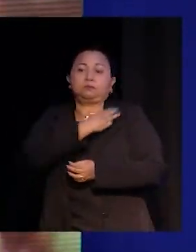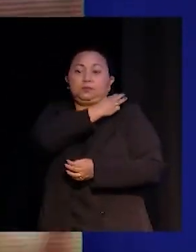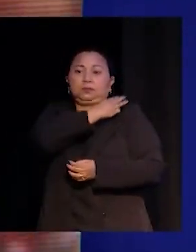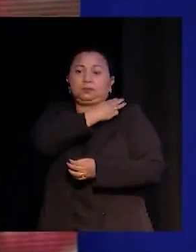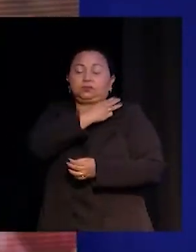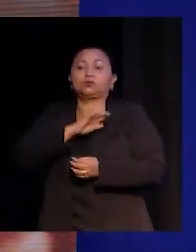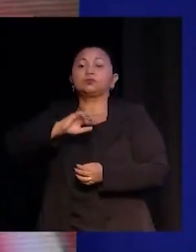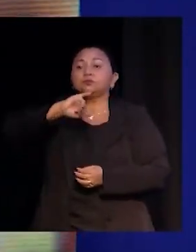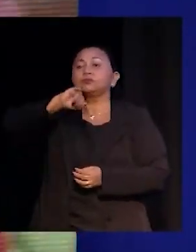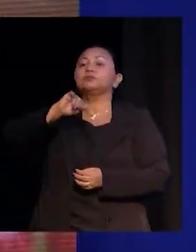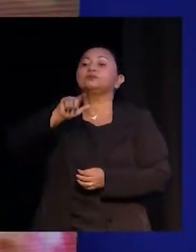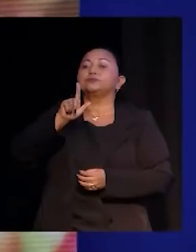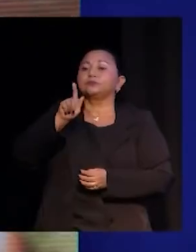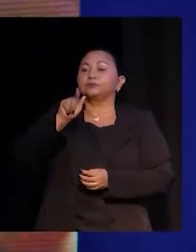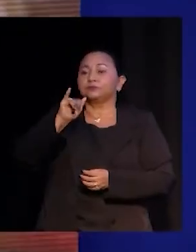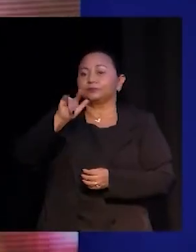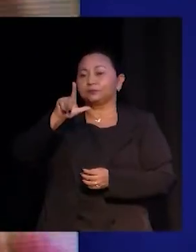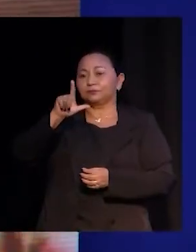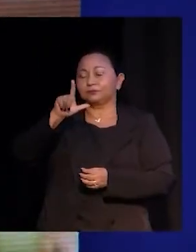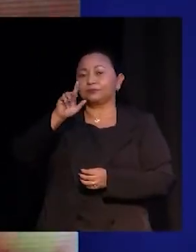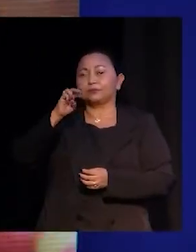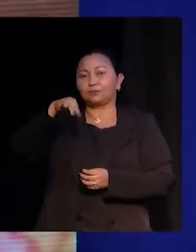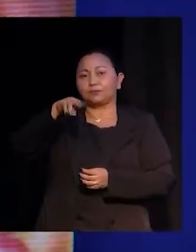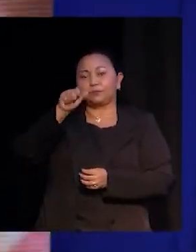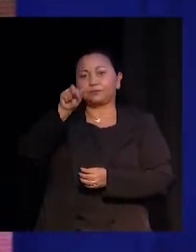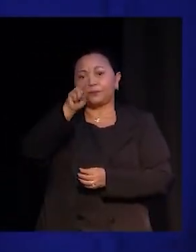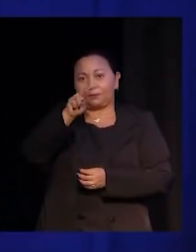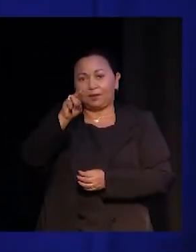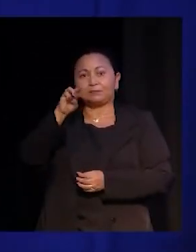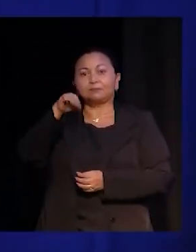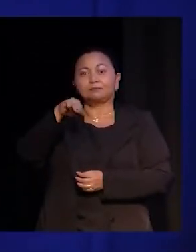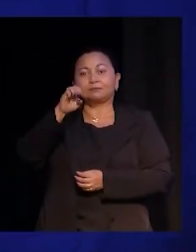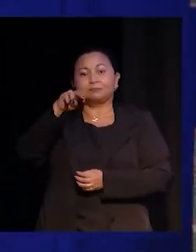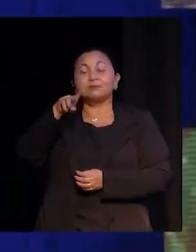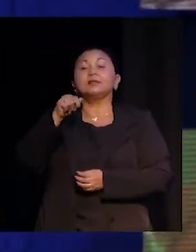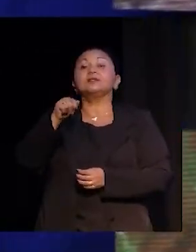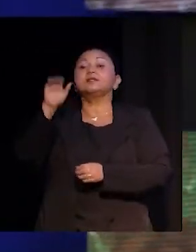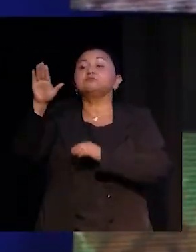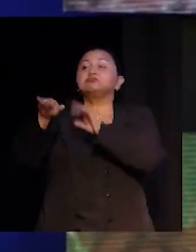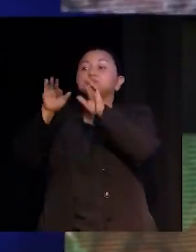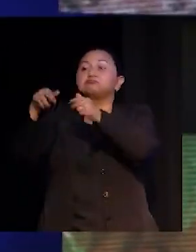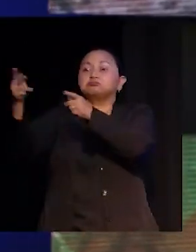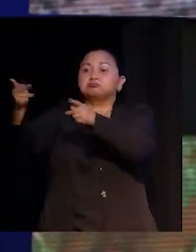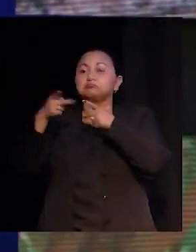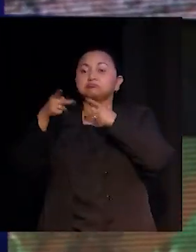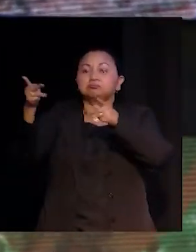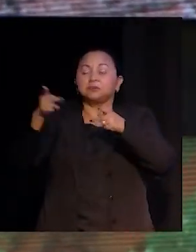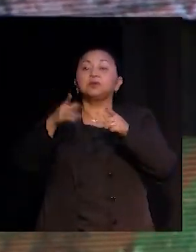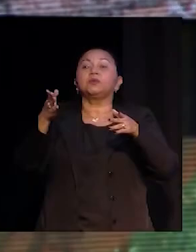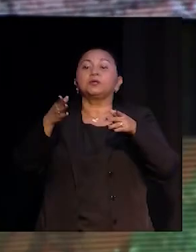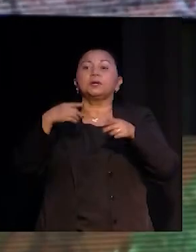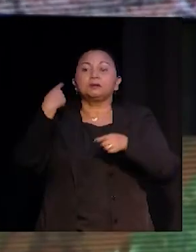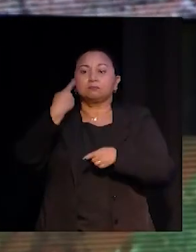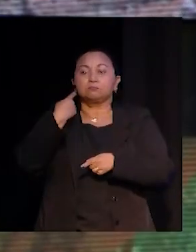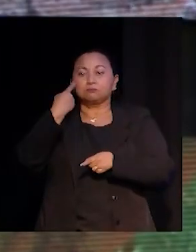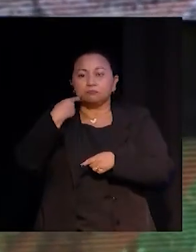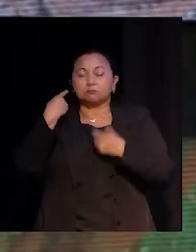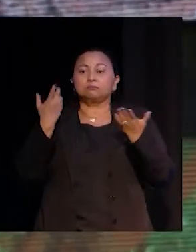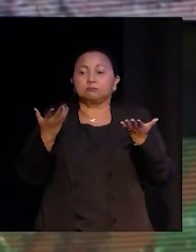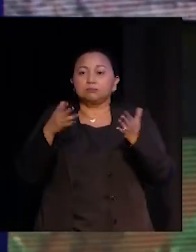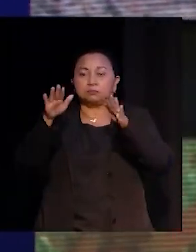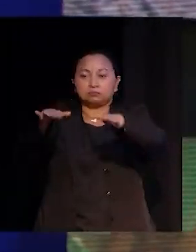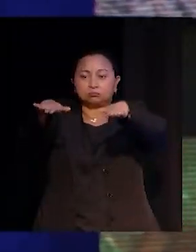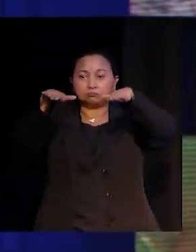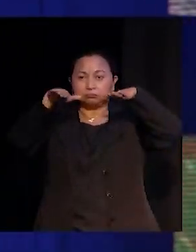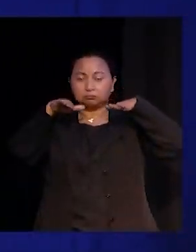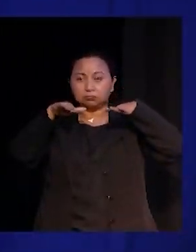ter percebido a anomalia dessa situação e convocou uma série de audiências que serão, ao